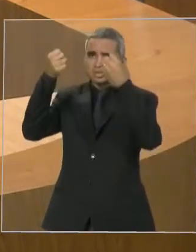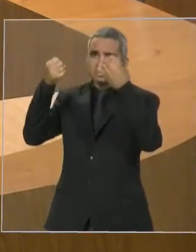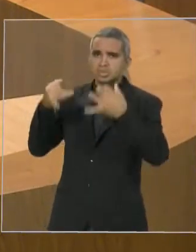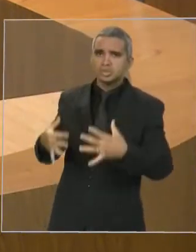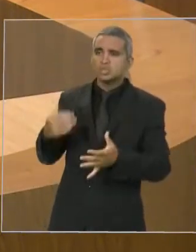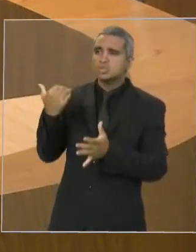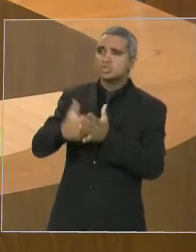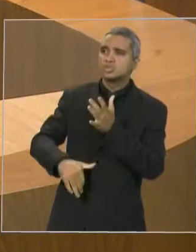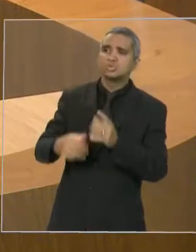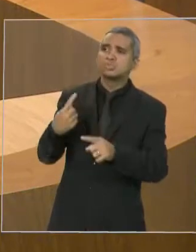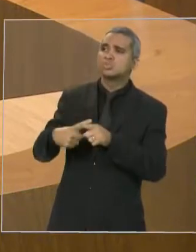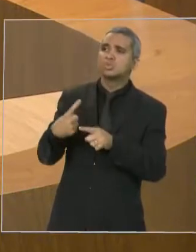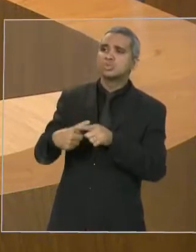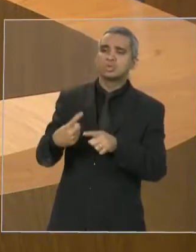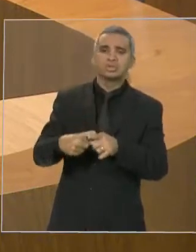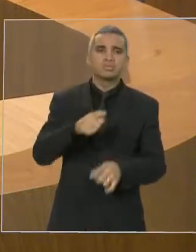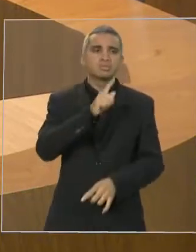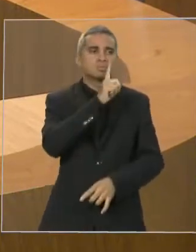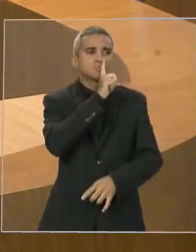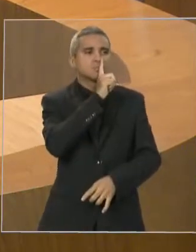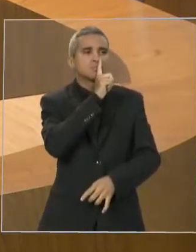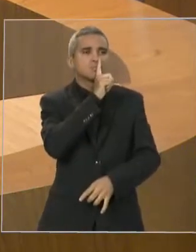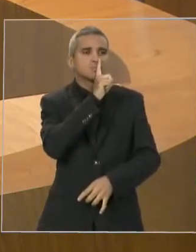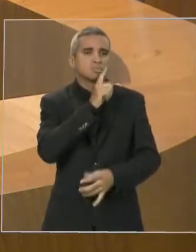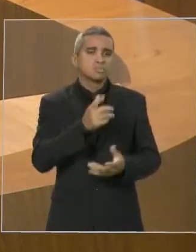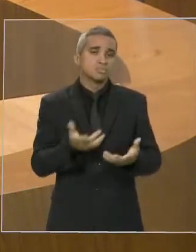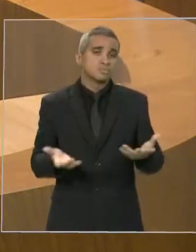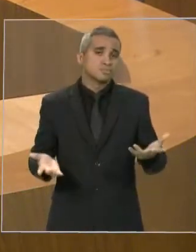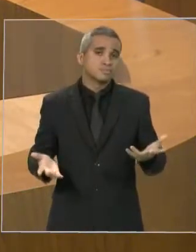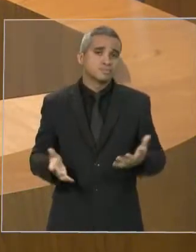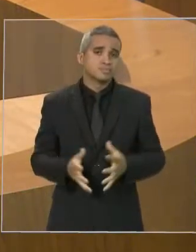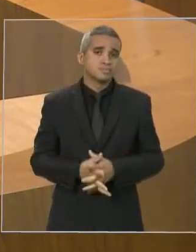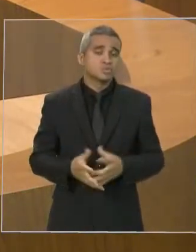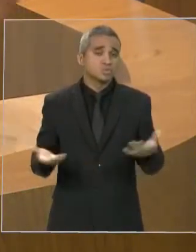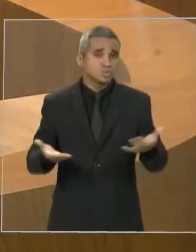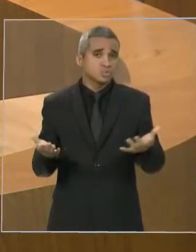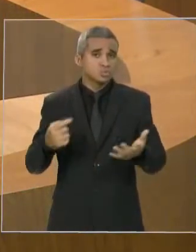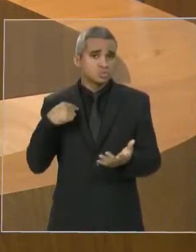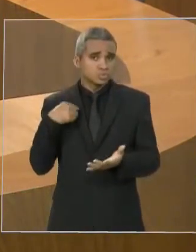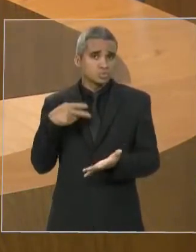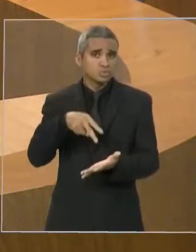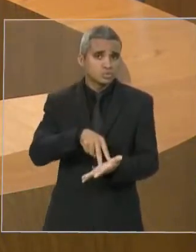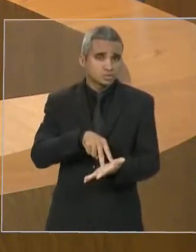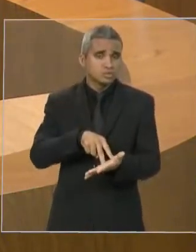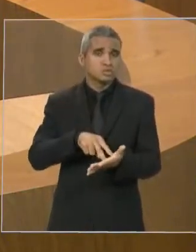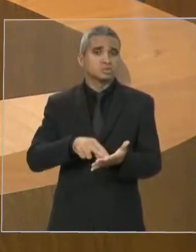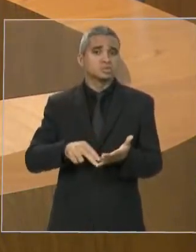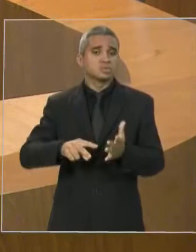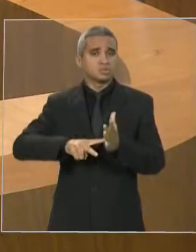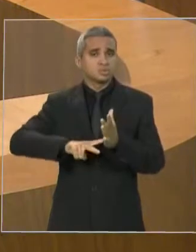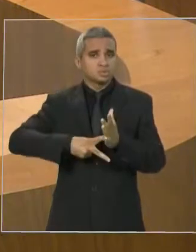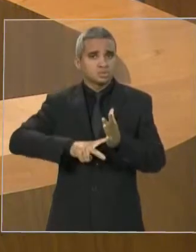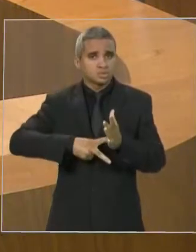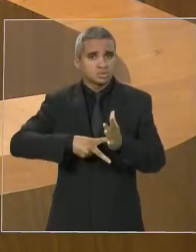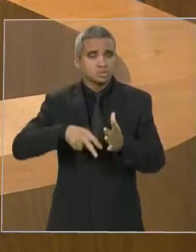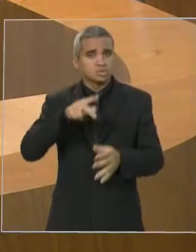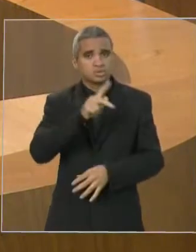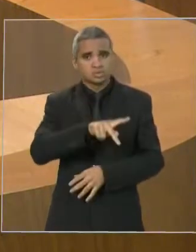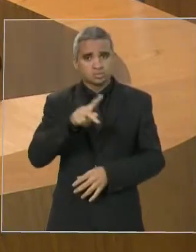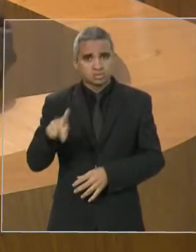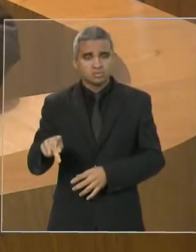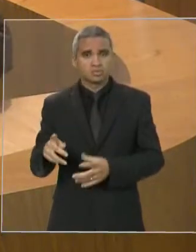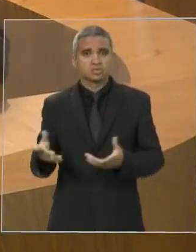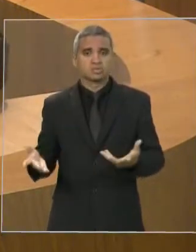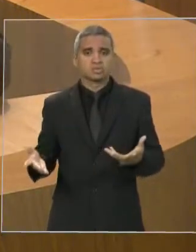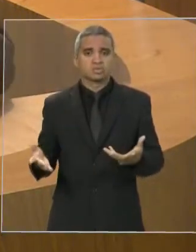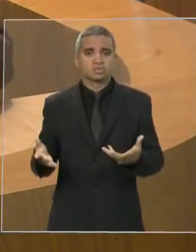E nós estamos aqui porque os trabalhadores, o sindicato dos professores, não